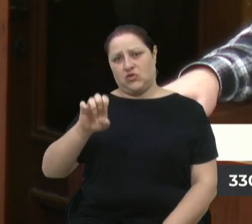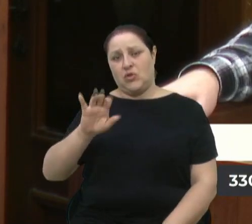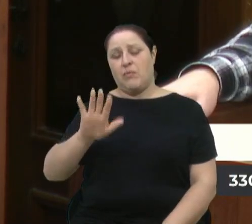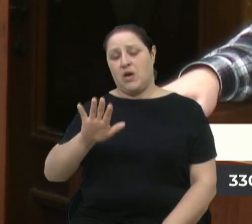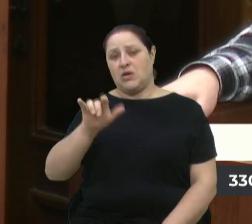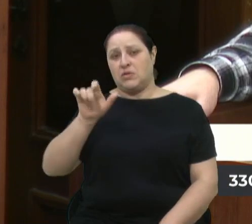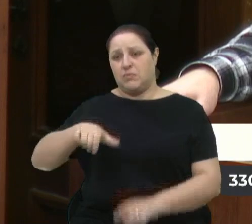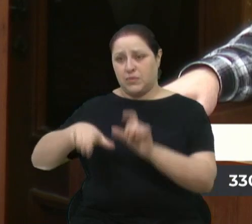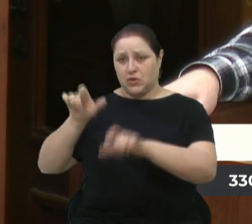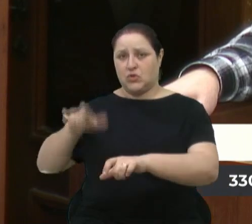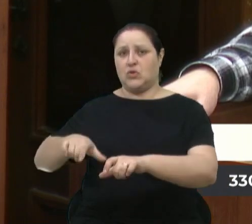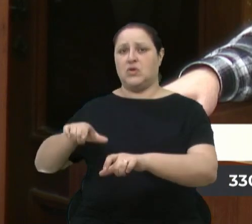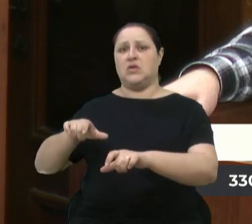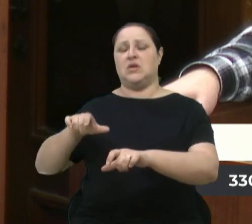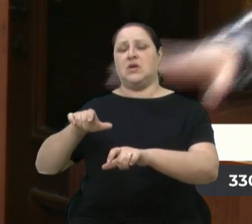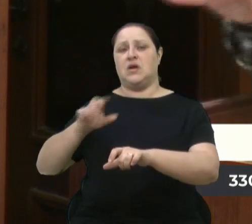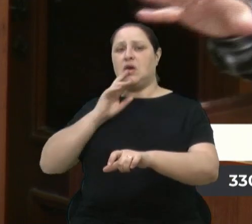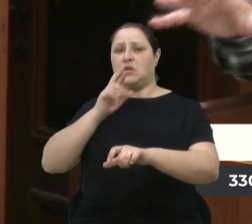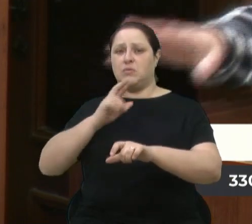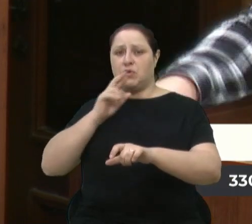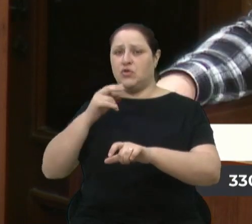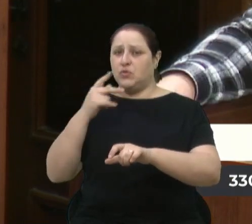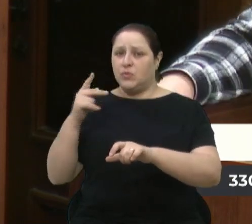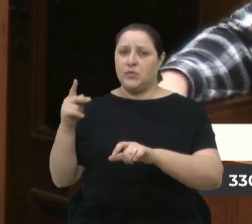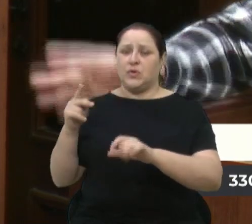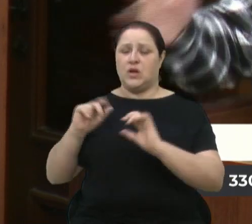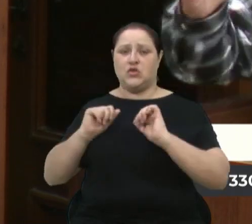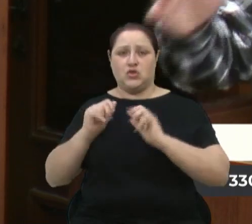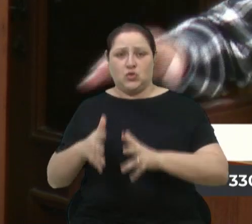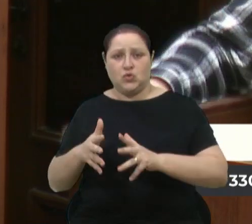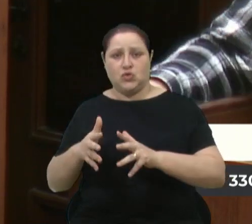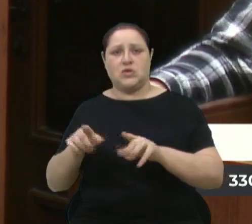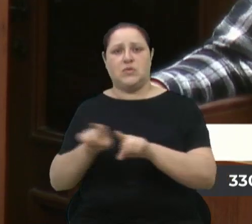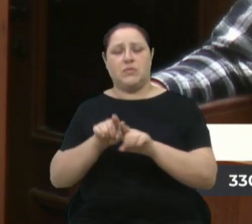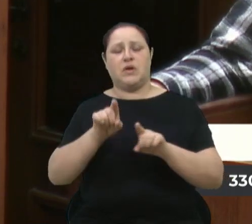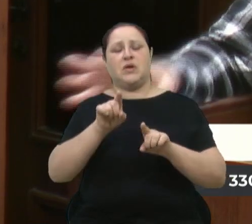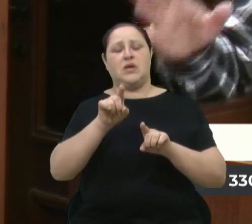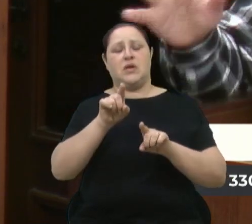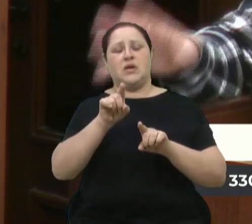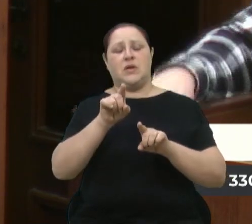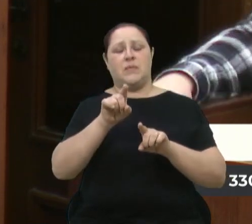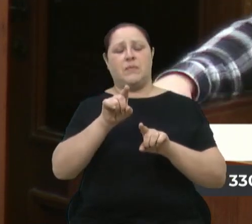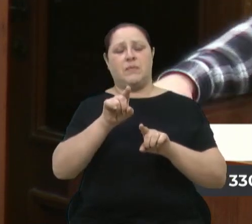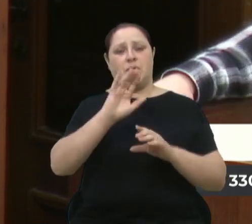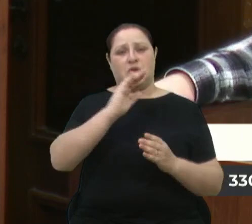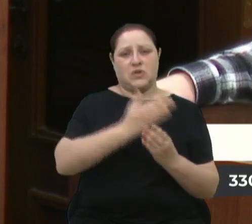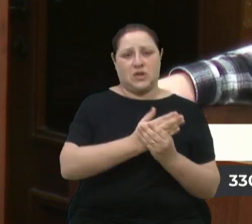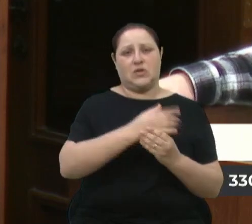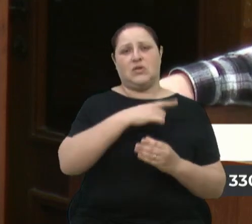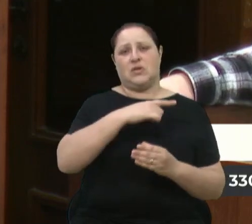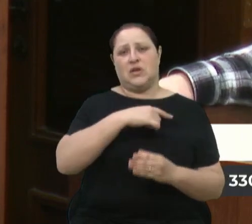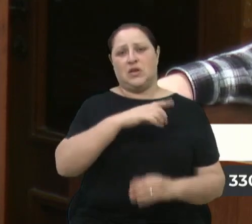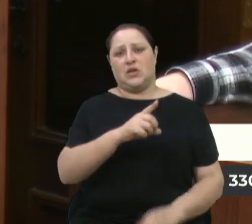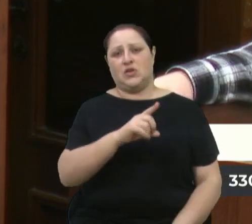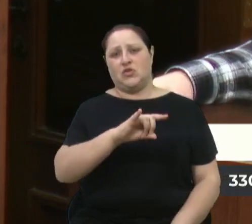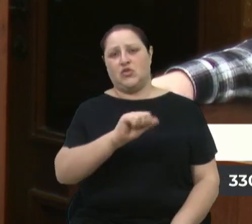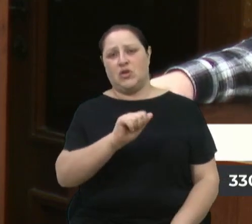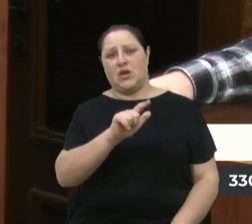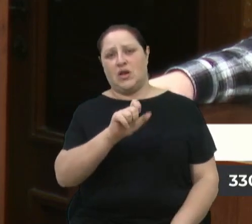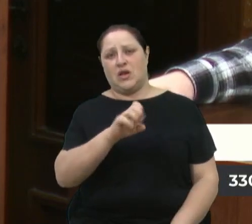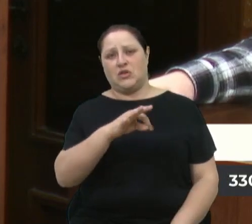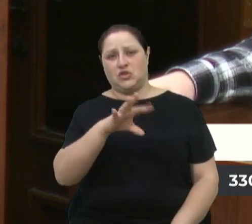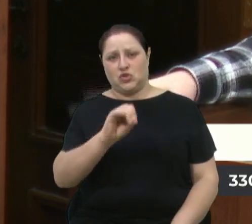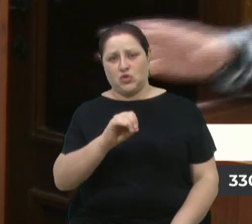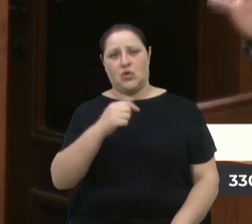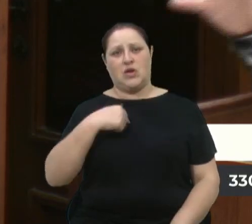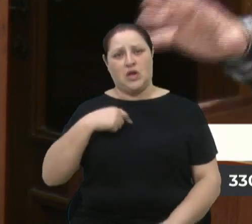processos são dialéticos. Os processos são dialéticos, e eu, que sou um africanista, não de ocasião,